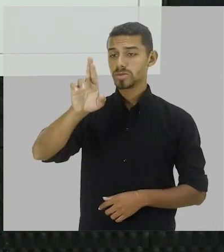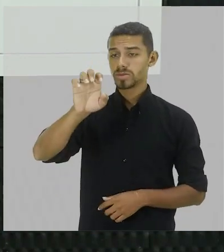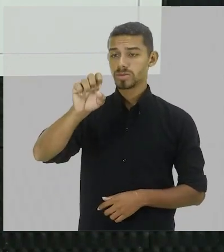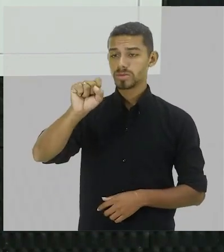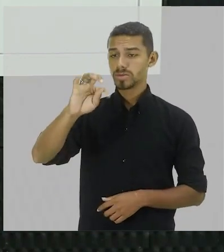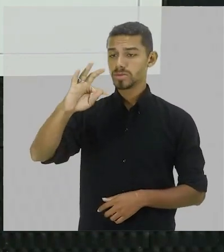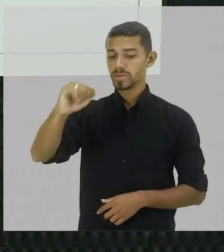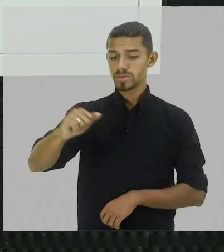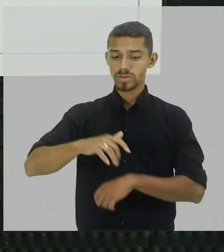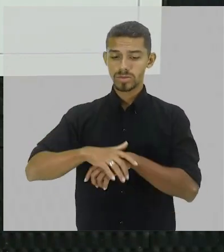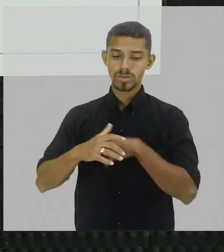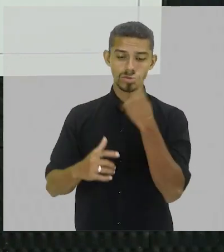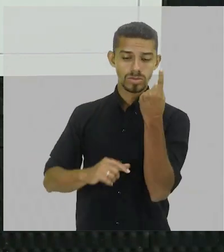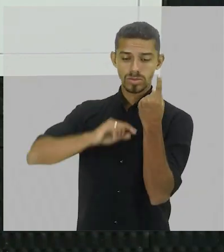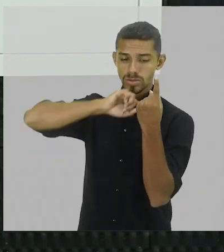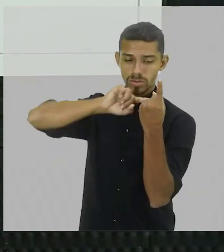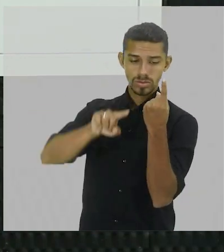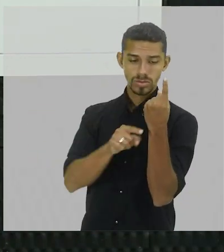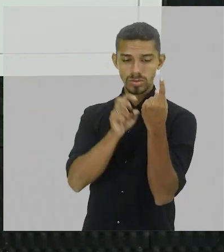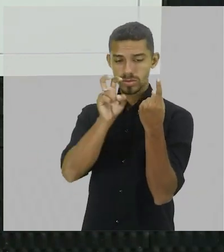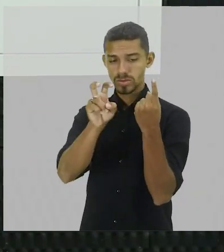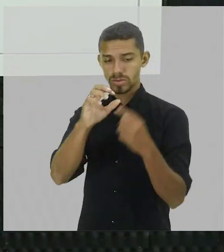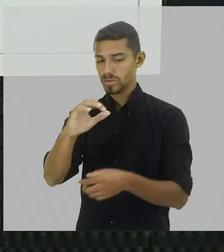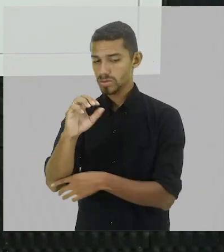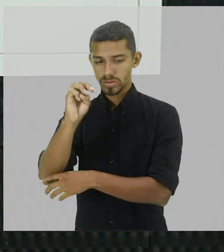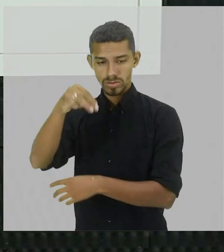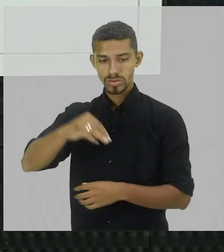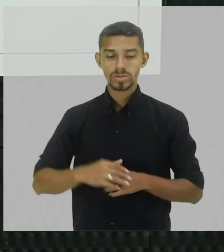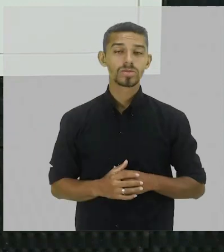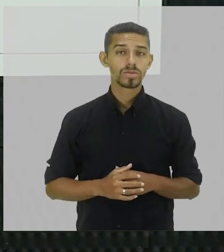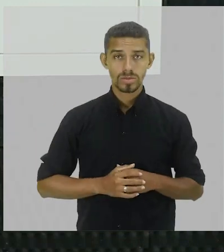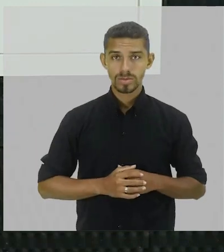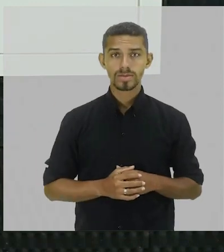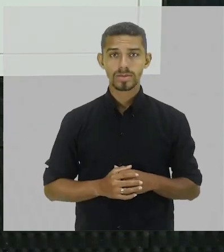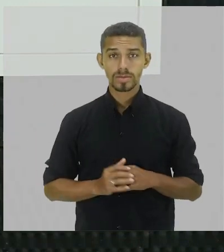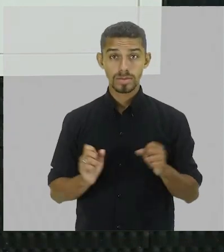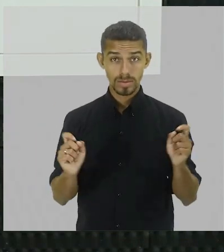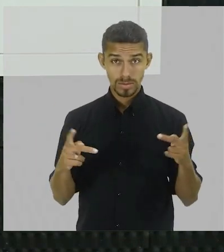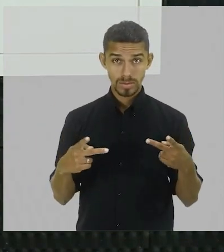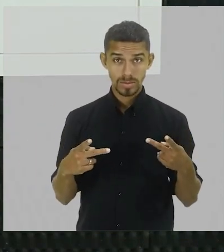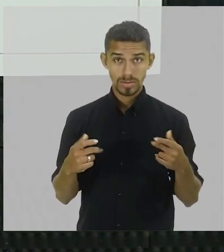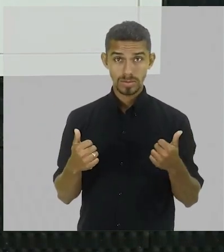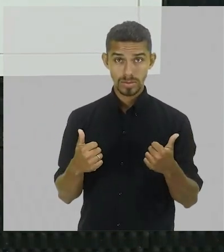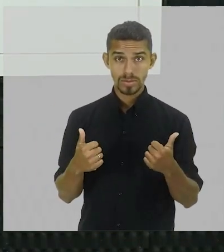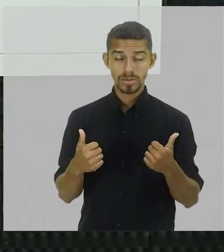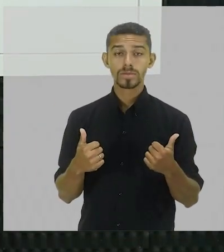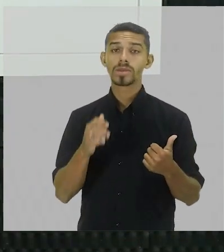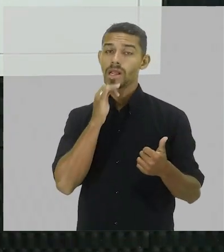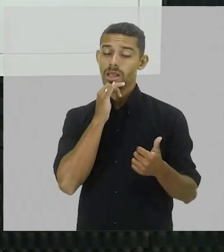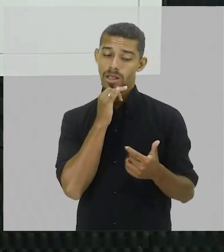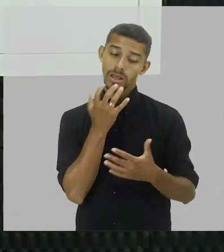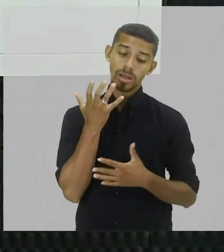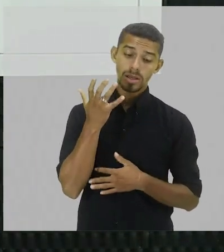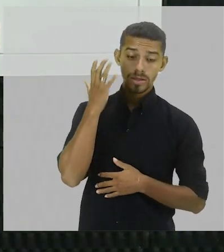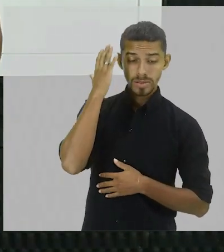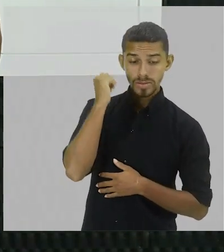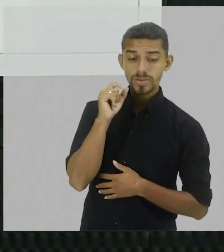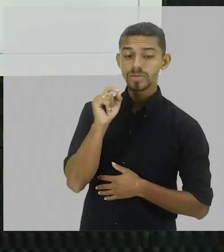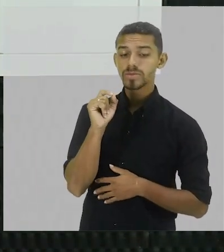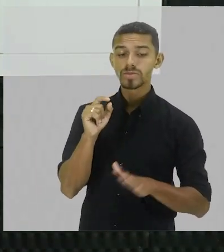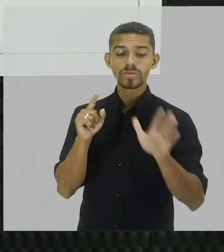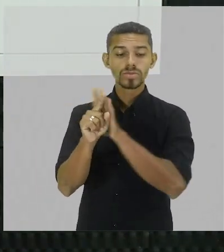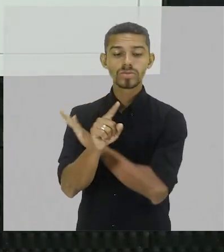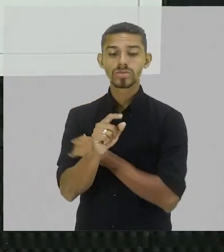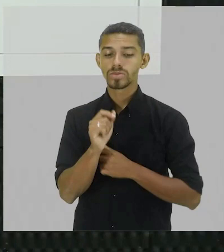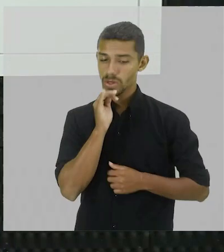da base 1,5 centímetros. Beleza, turminha? Ele quer saber o seguinte, o comando da